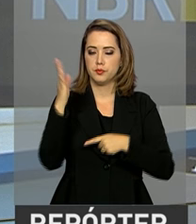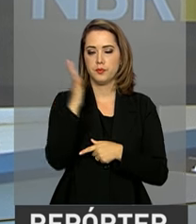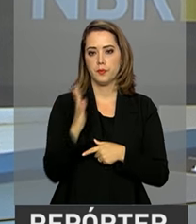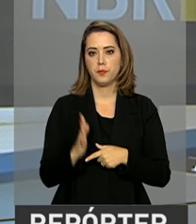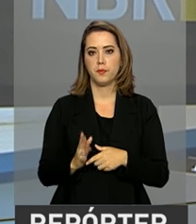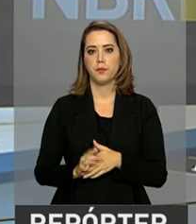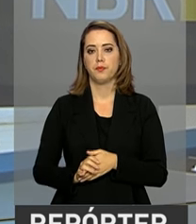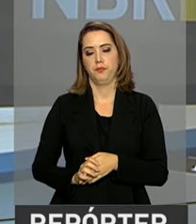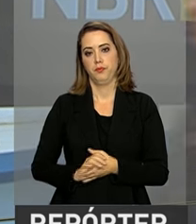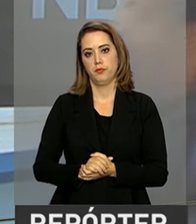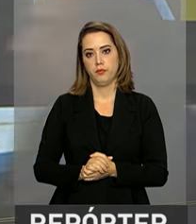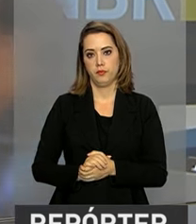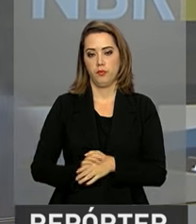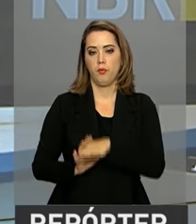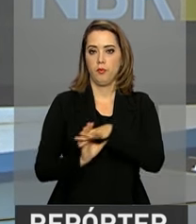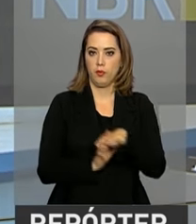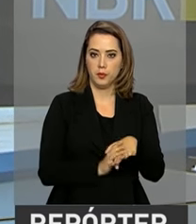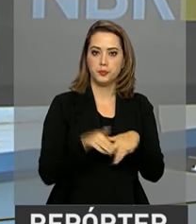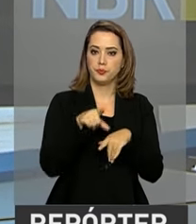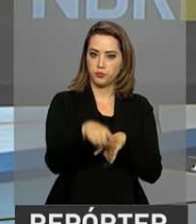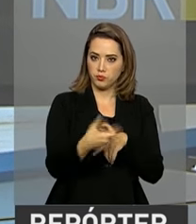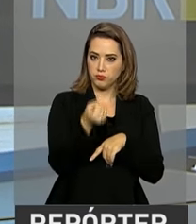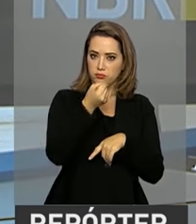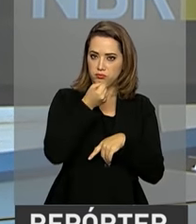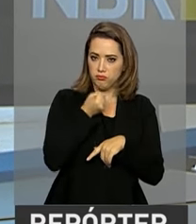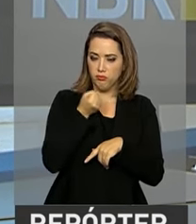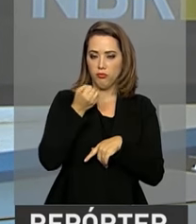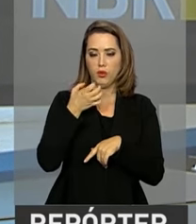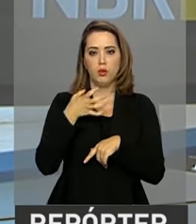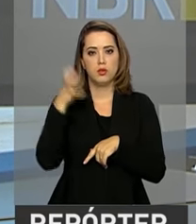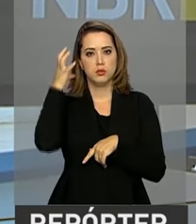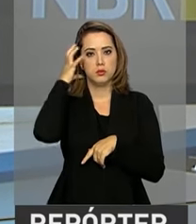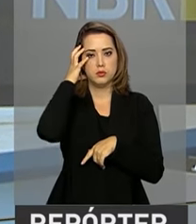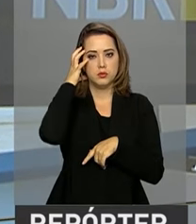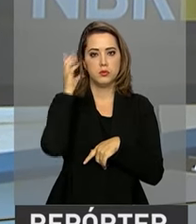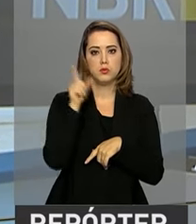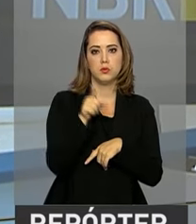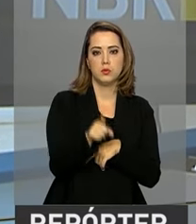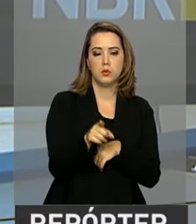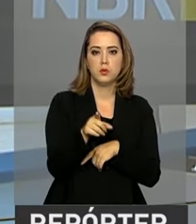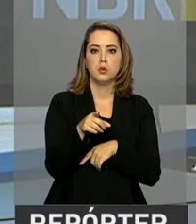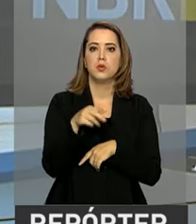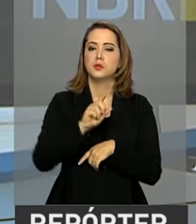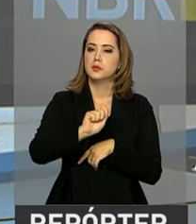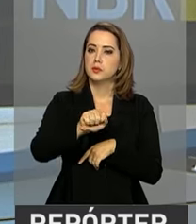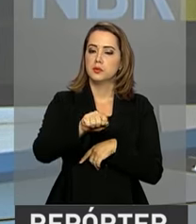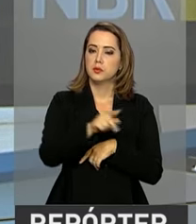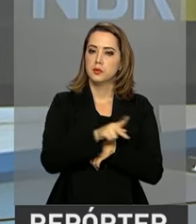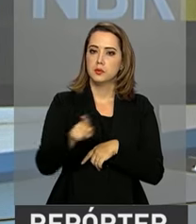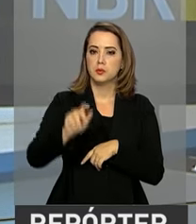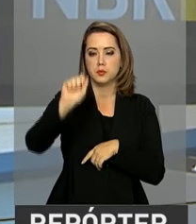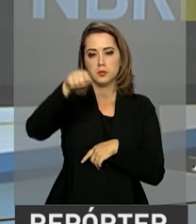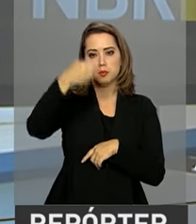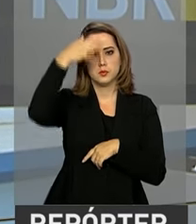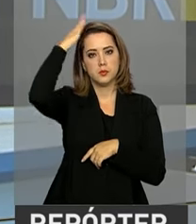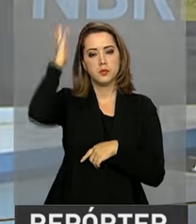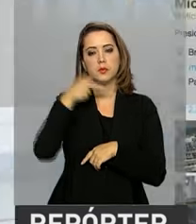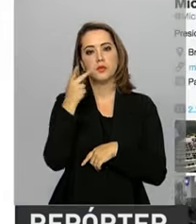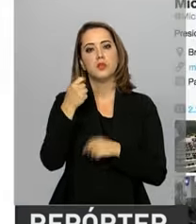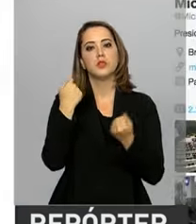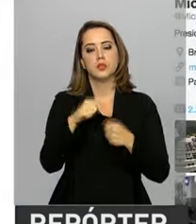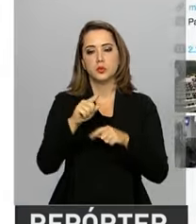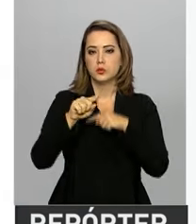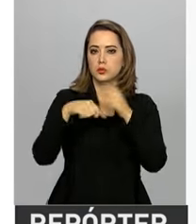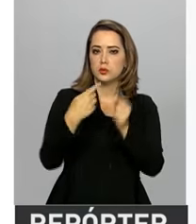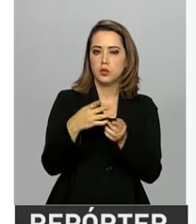país e ainda sobre essa entrevista Rádio Estadão o presidente Michel Temer disse pelas redes sociais que vai sancionar na